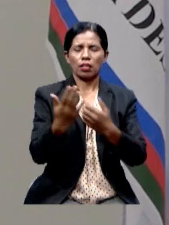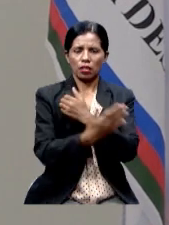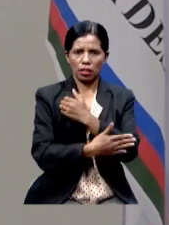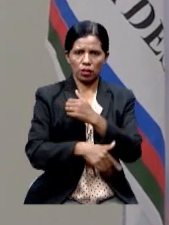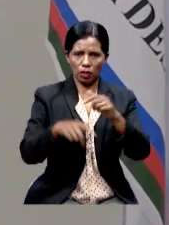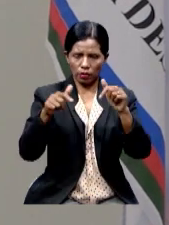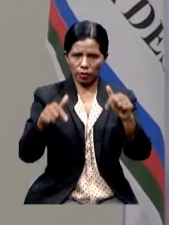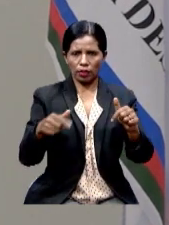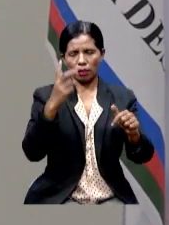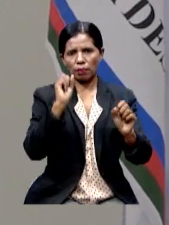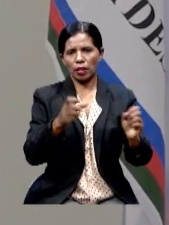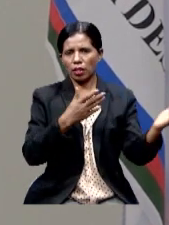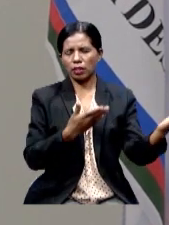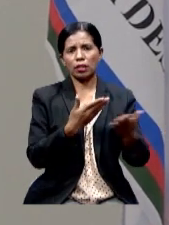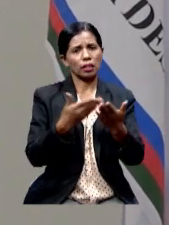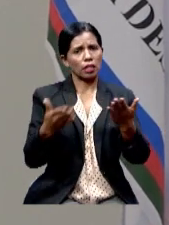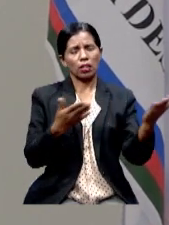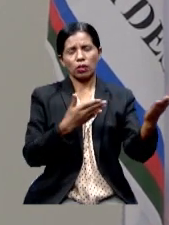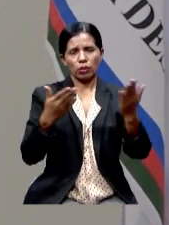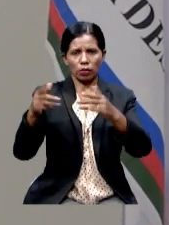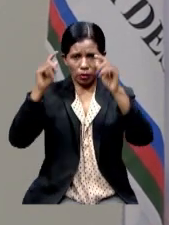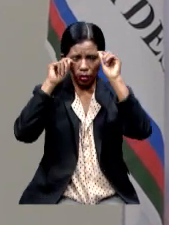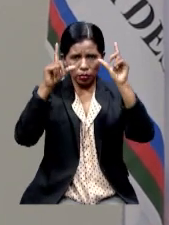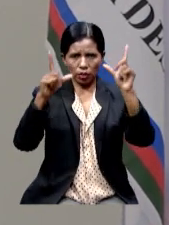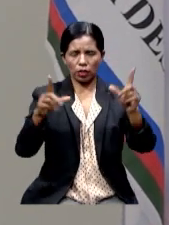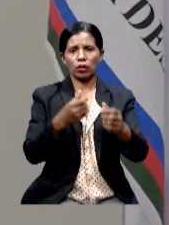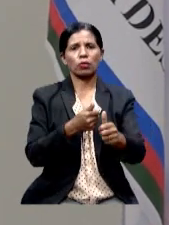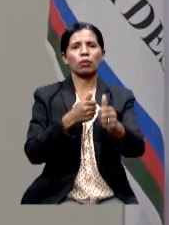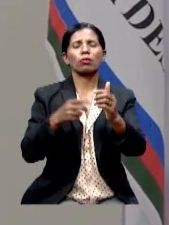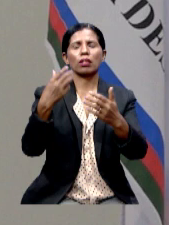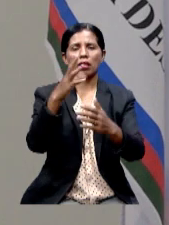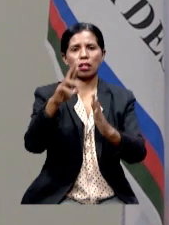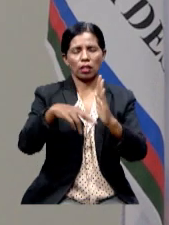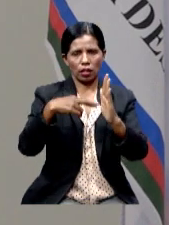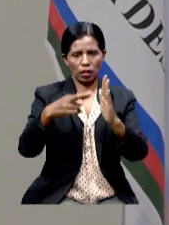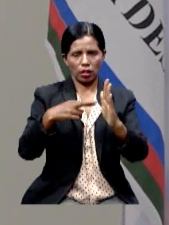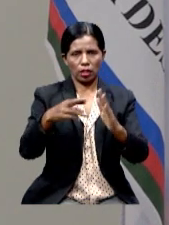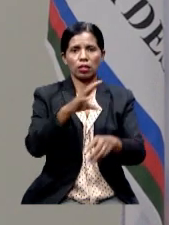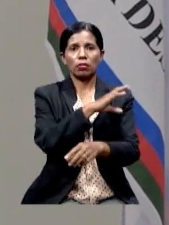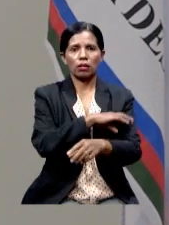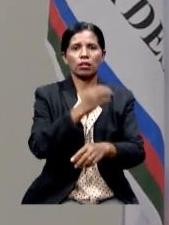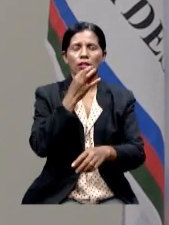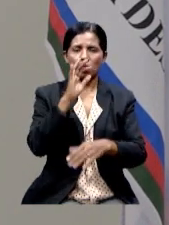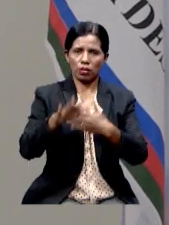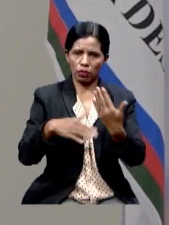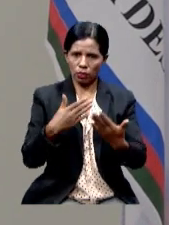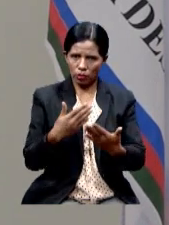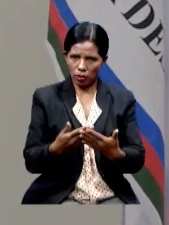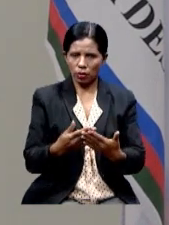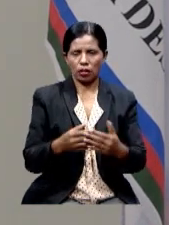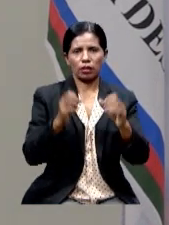kontrola produk ini bema tama mai hirai larang tu ira standarisasi ka padrão segurança alimentar nia i danemos atau